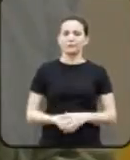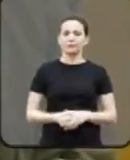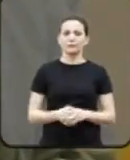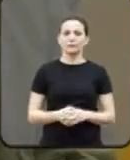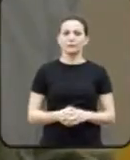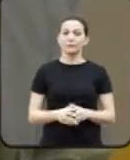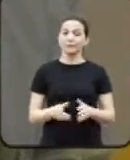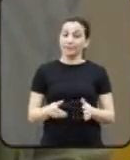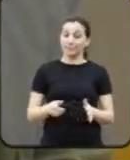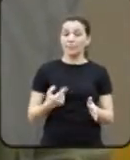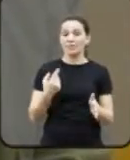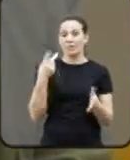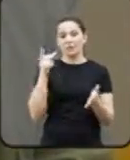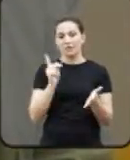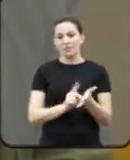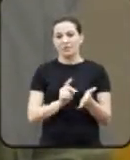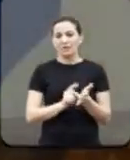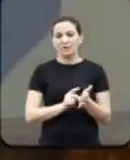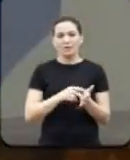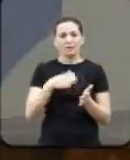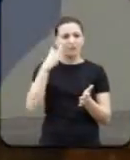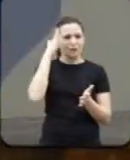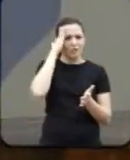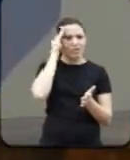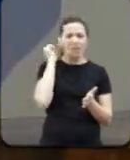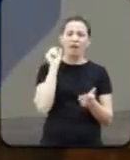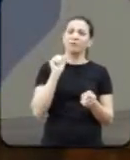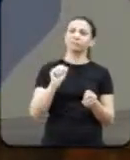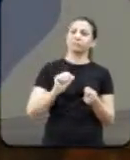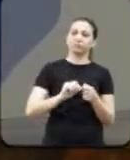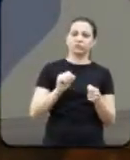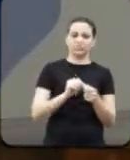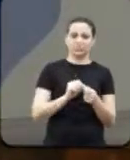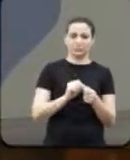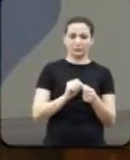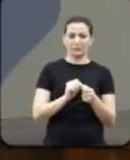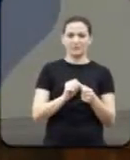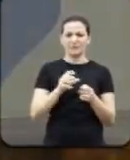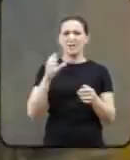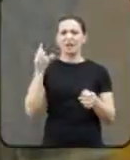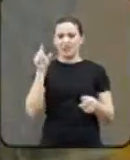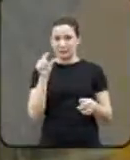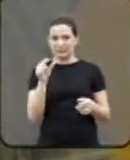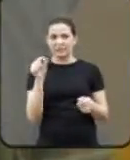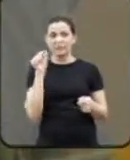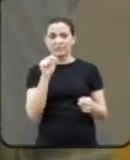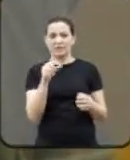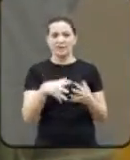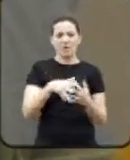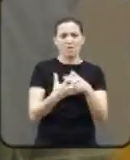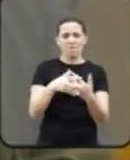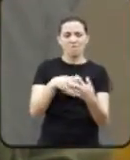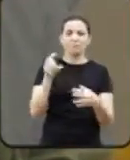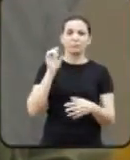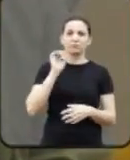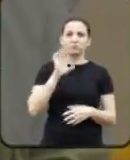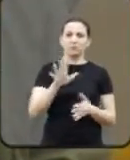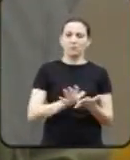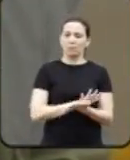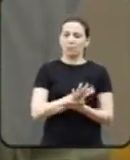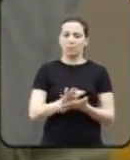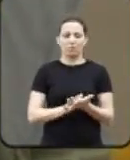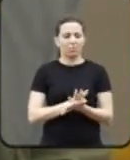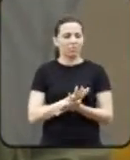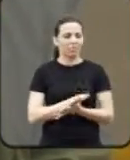a situação. Que, na verdade, não sabem o que querem, né? Infelizmente, eles querem bagunça, anarquia. Tem uns que vêm para